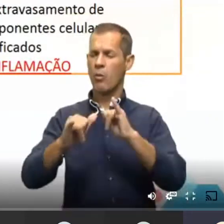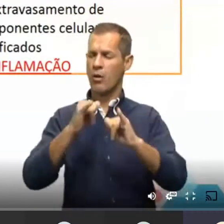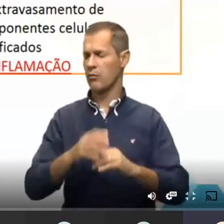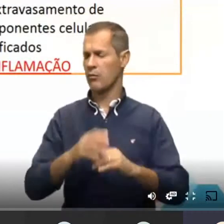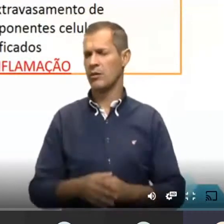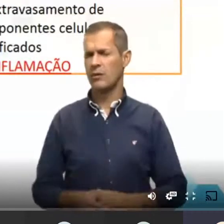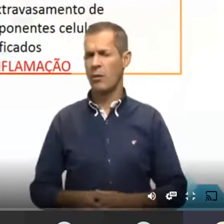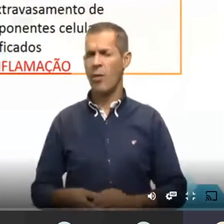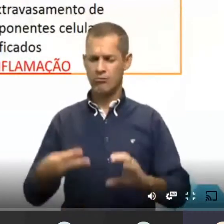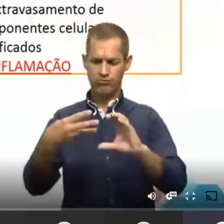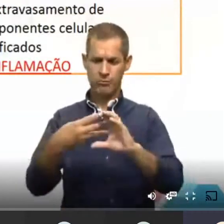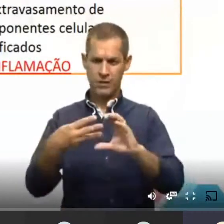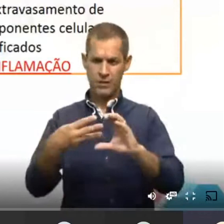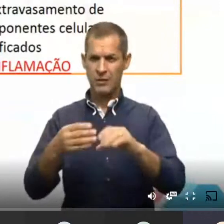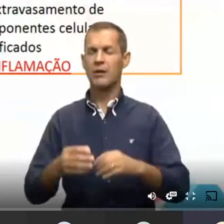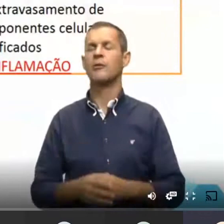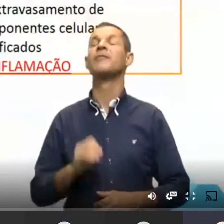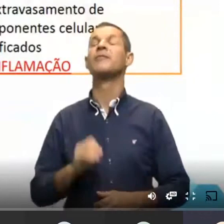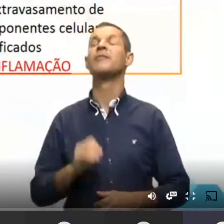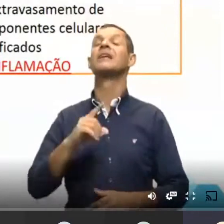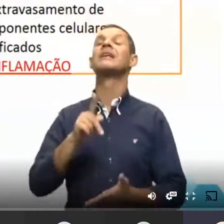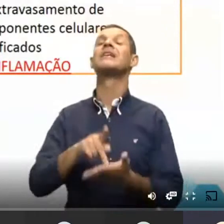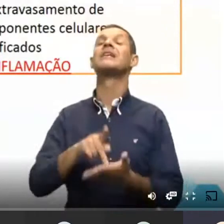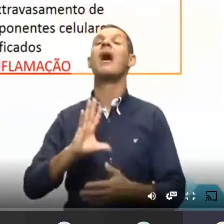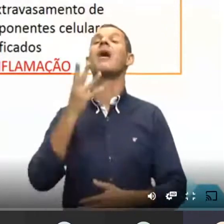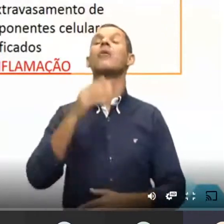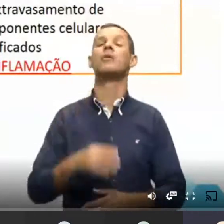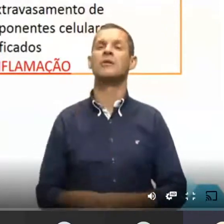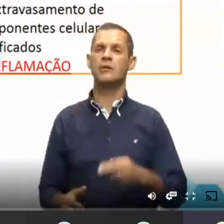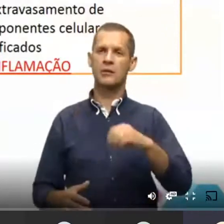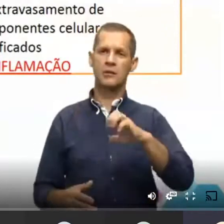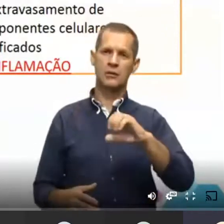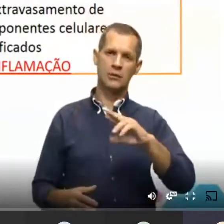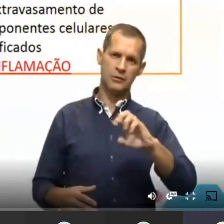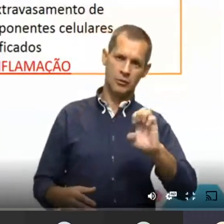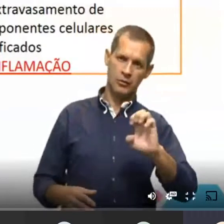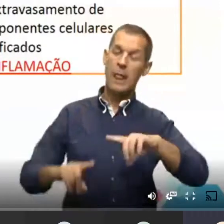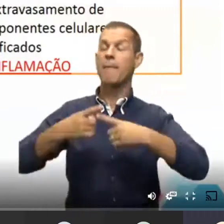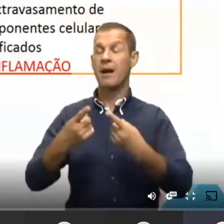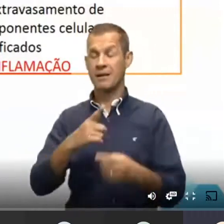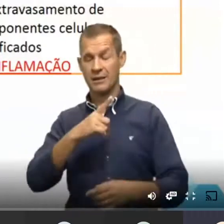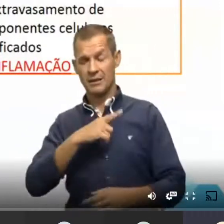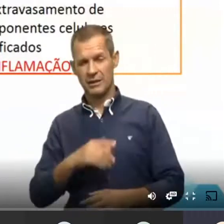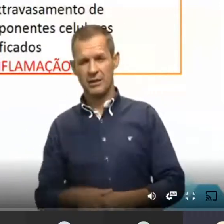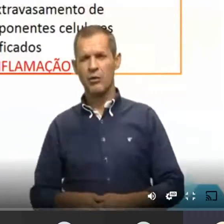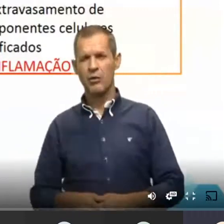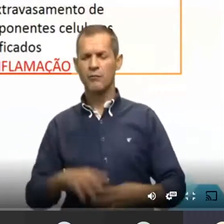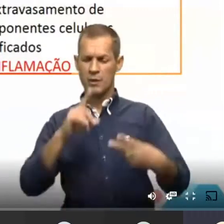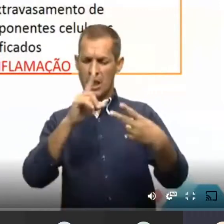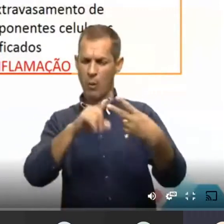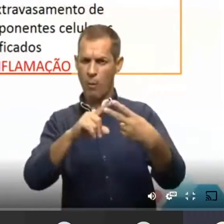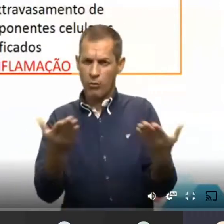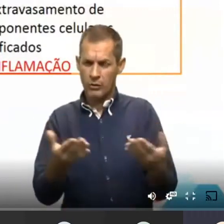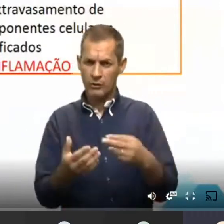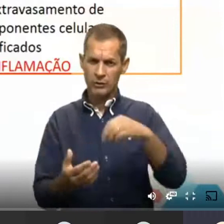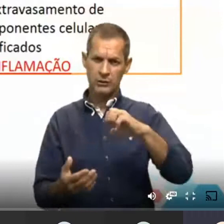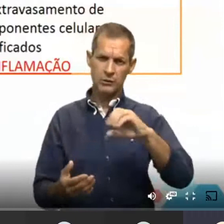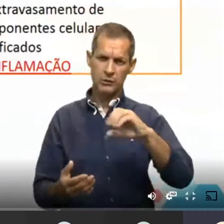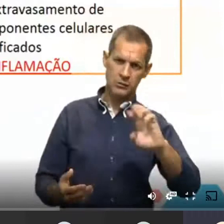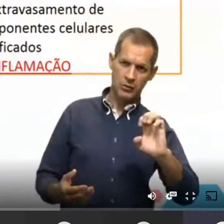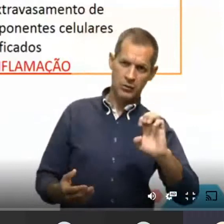achado da célula que de fato vai acontecer na necrose, né? Passando para o próximo passo